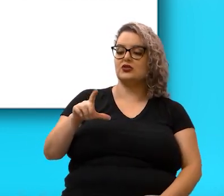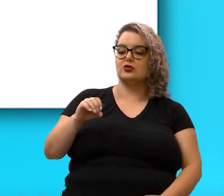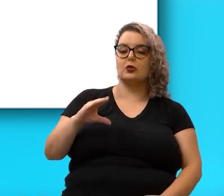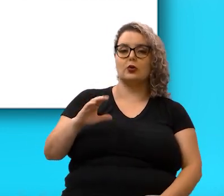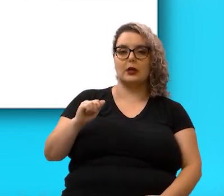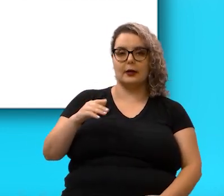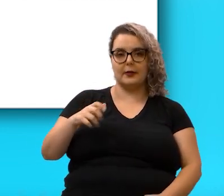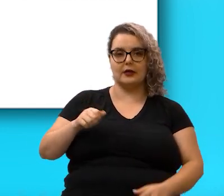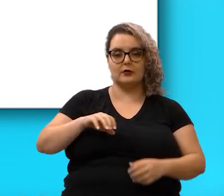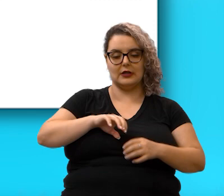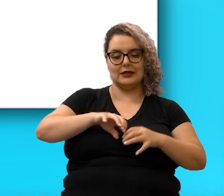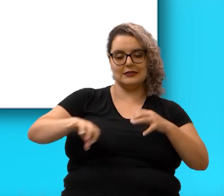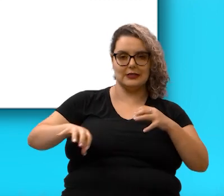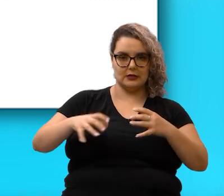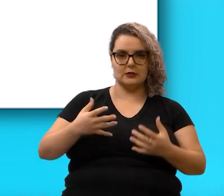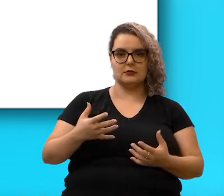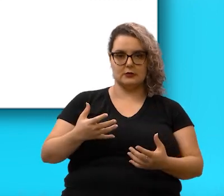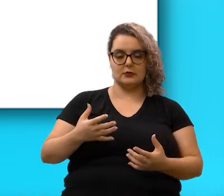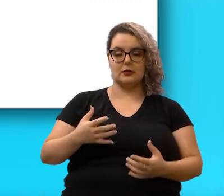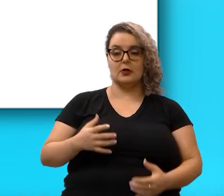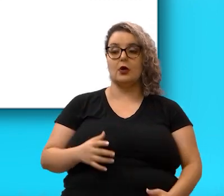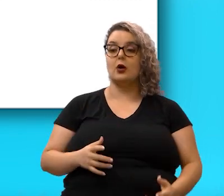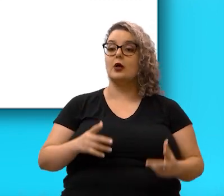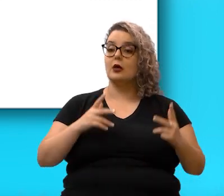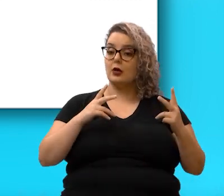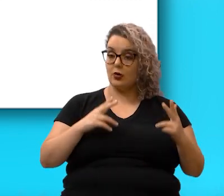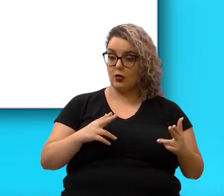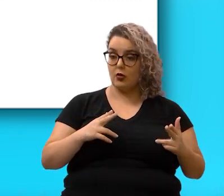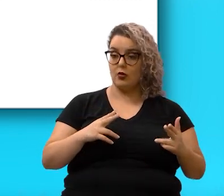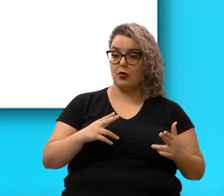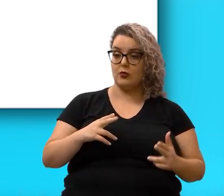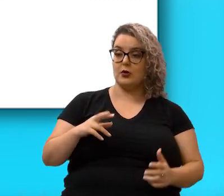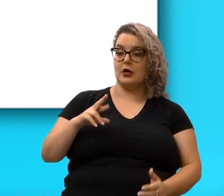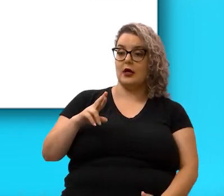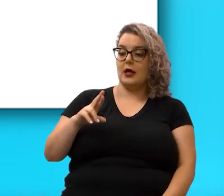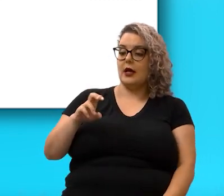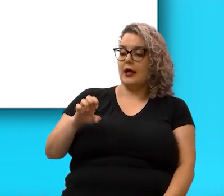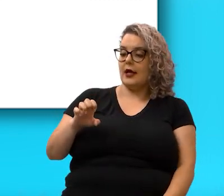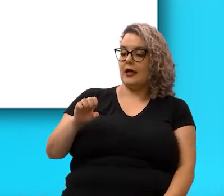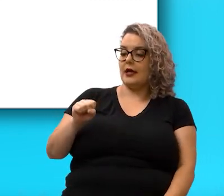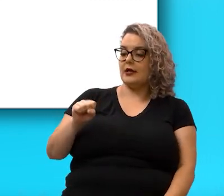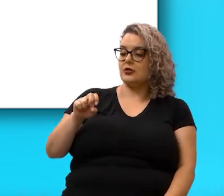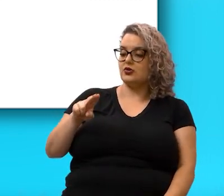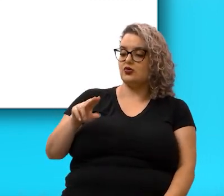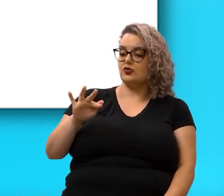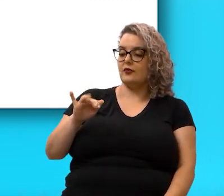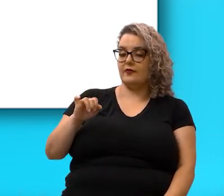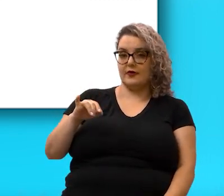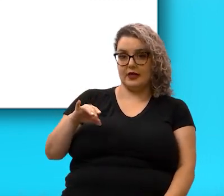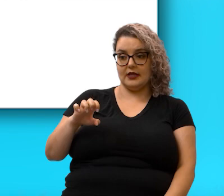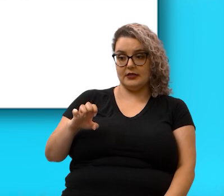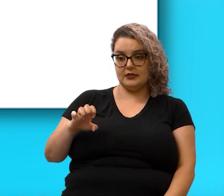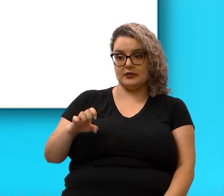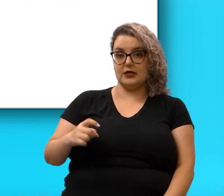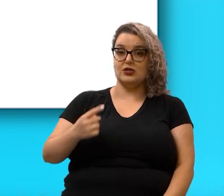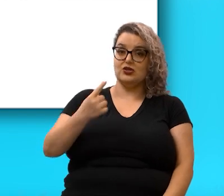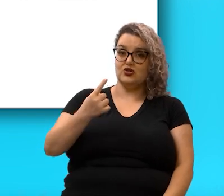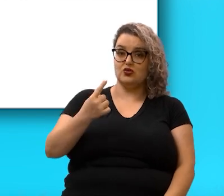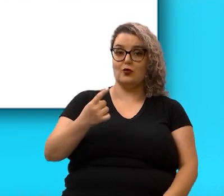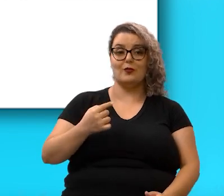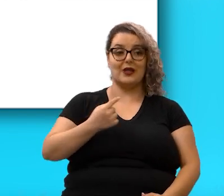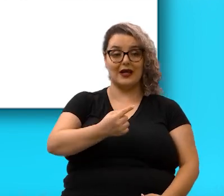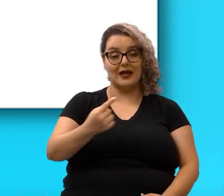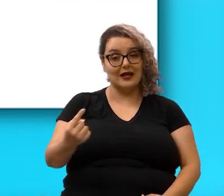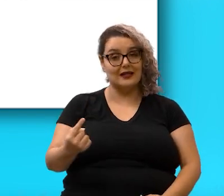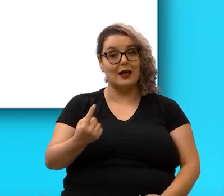prótese sair do lugar, né? Enquanto que na Resurface, a luxação é em 1/1000.